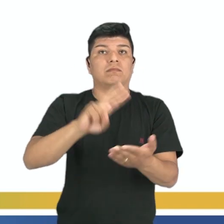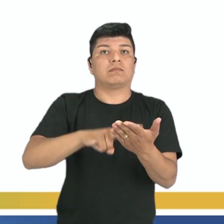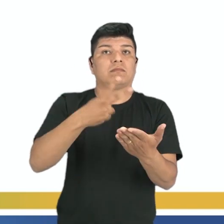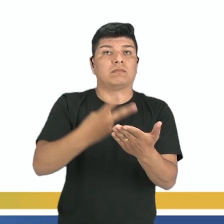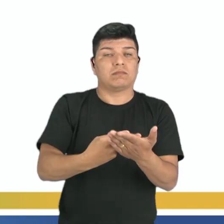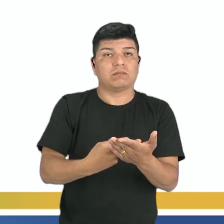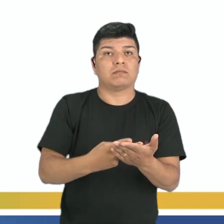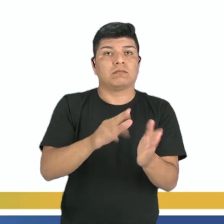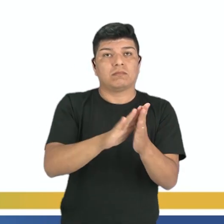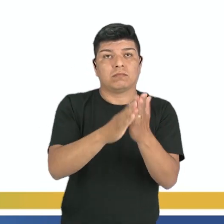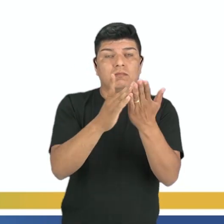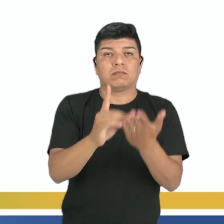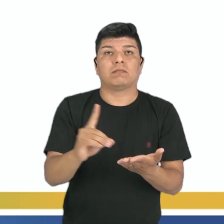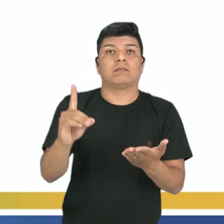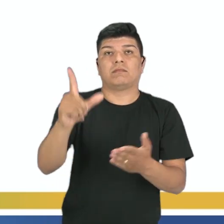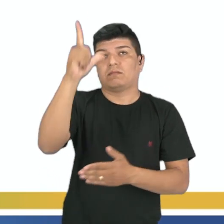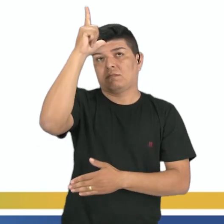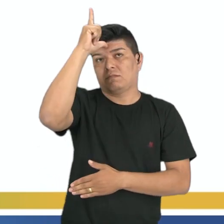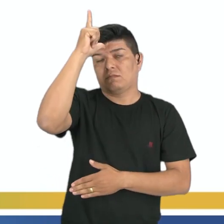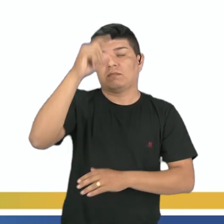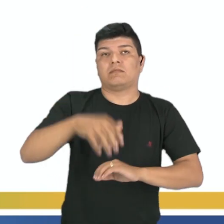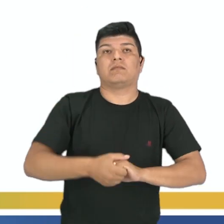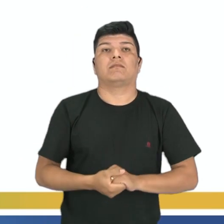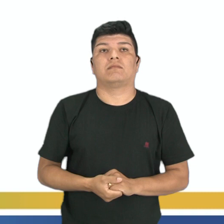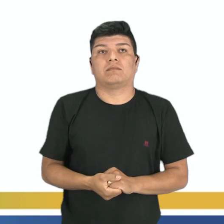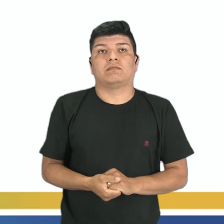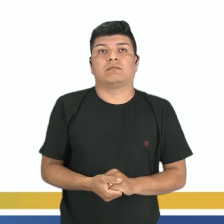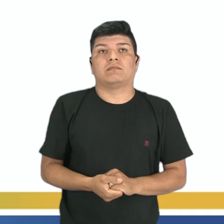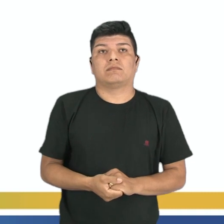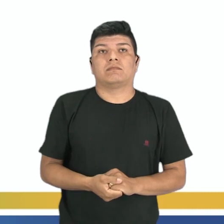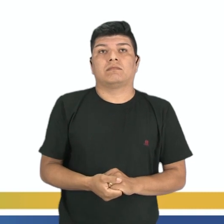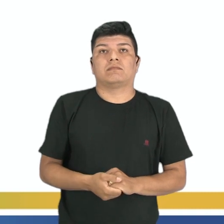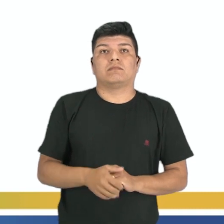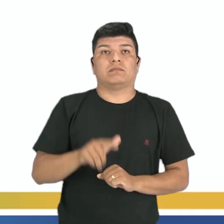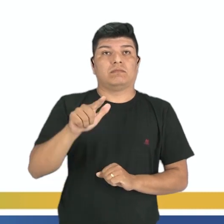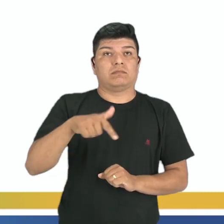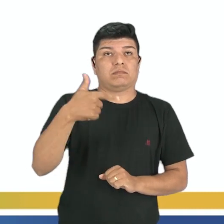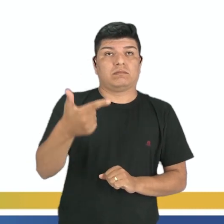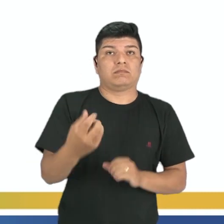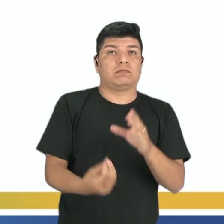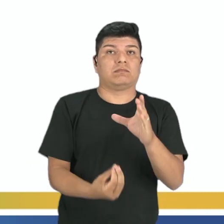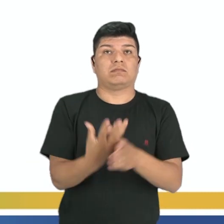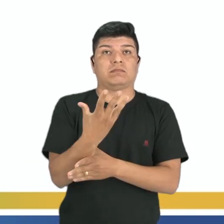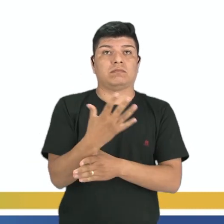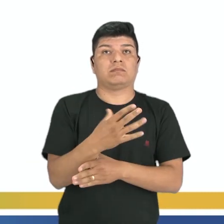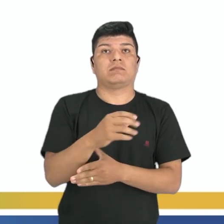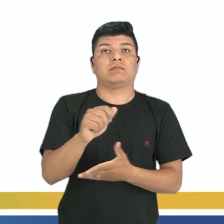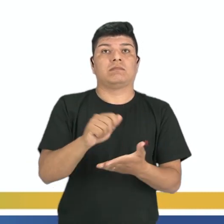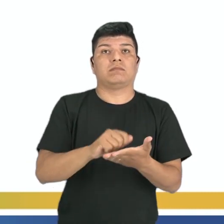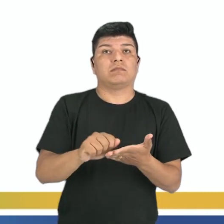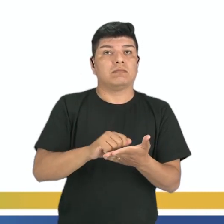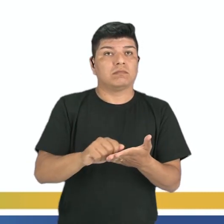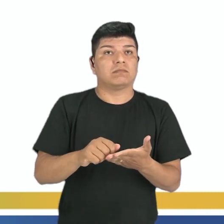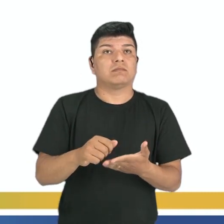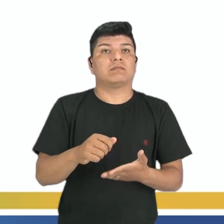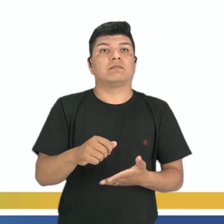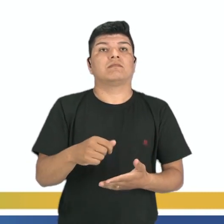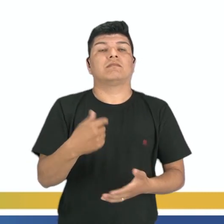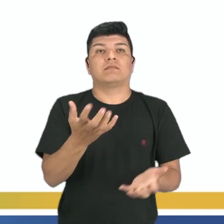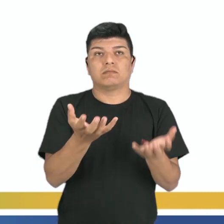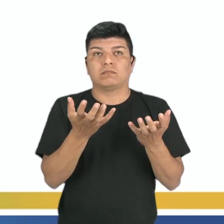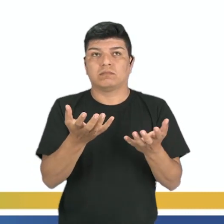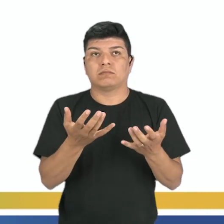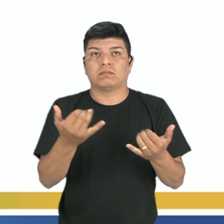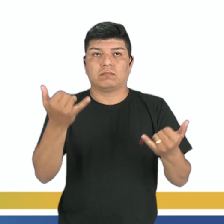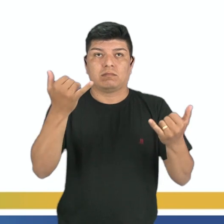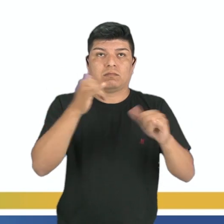alemão, né? Ele era alemão, tá? Nasceu em Mainz, na Alemanha. Mais tarde aparecem as editoras, né, que se interessam pela publicação